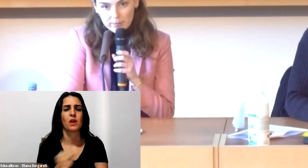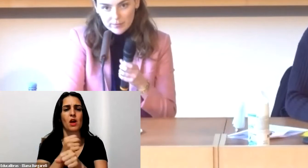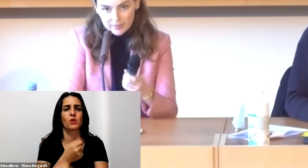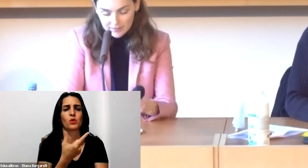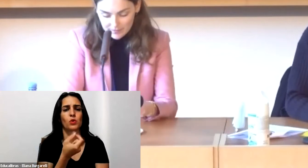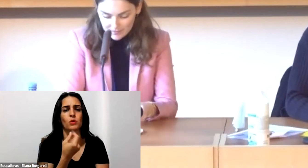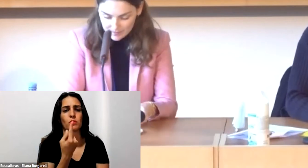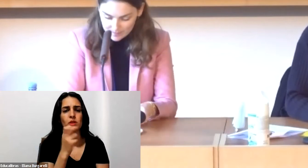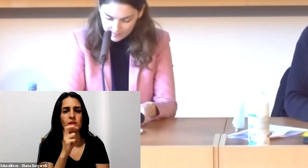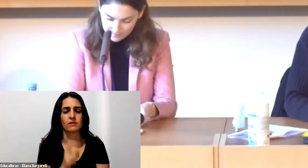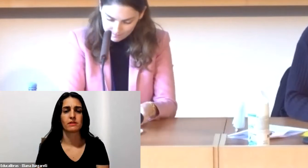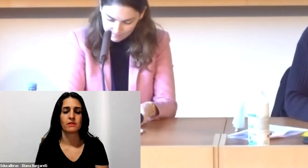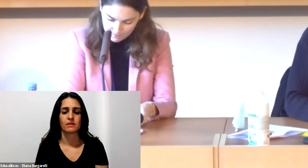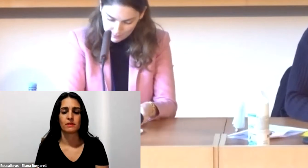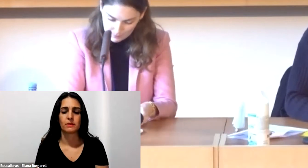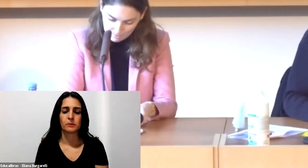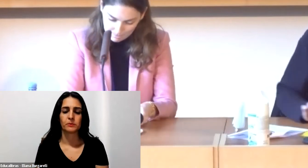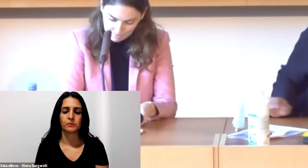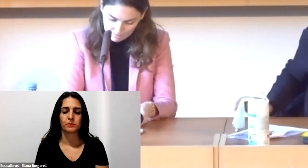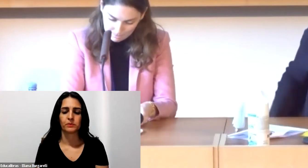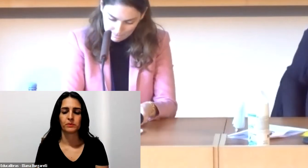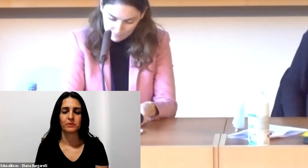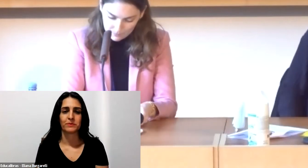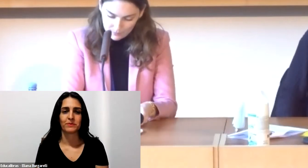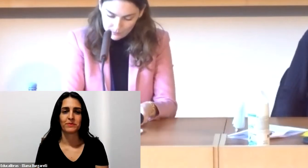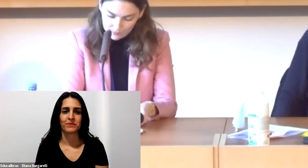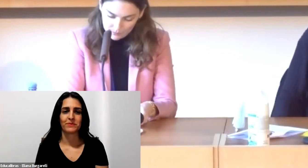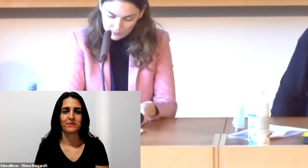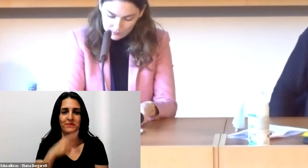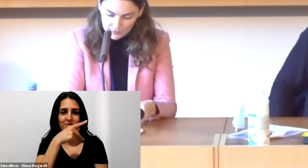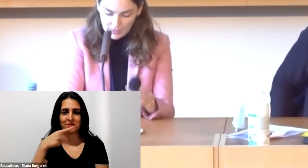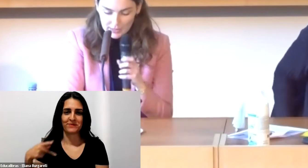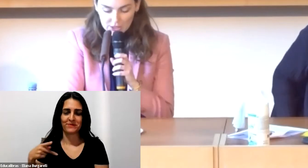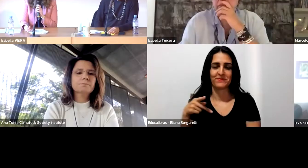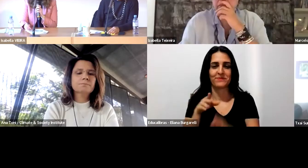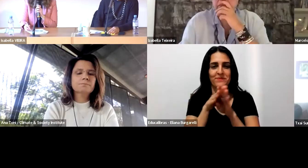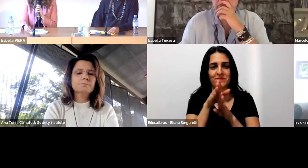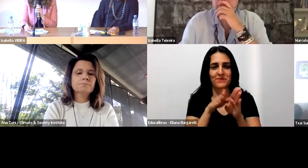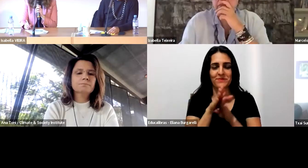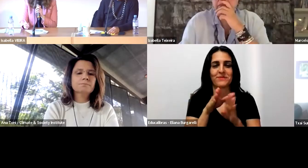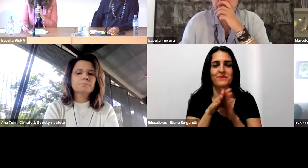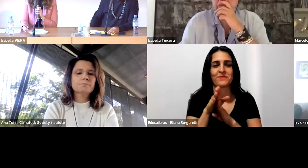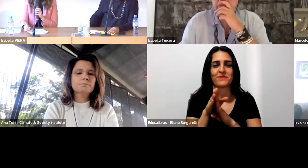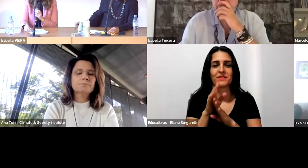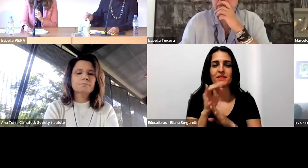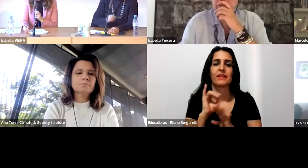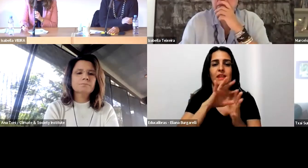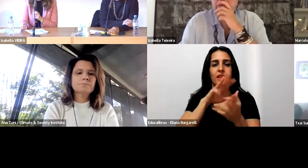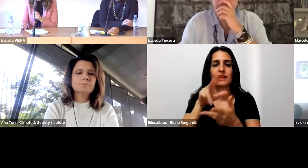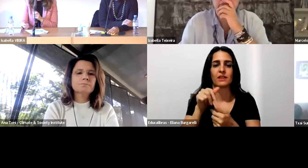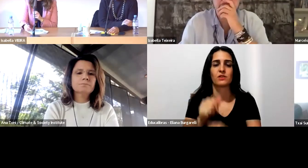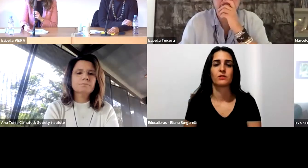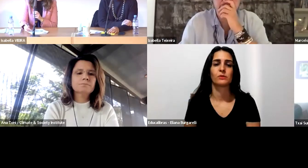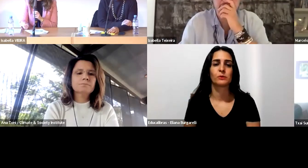política. Directrice exécutive de l'Institut Climat et Société depuis 2015. Diretora executiva do Instituto Clima